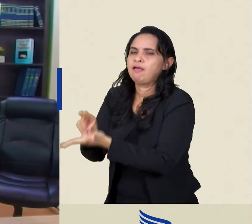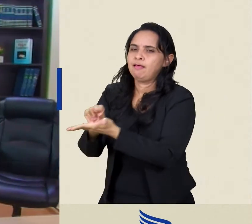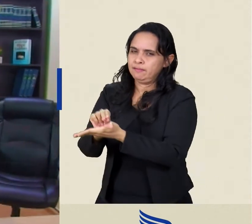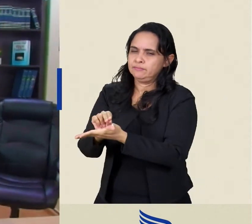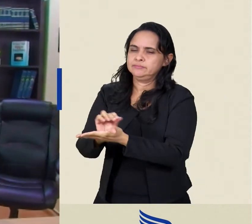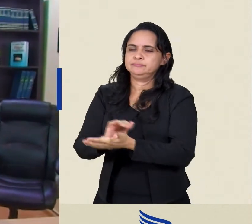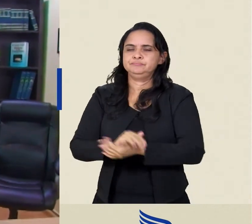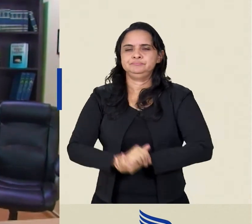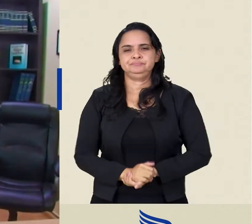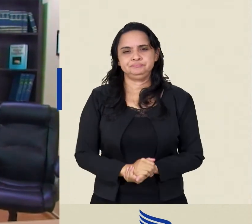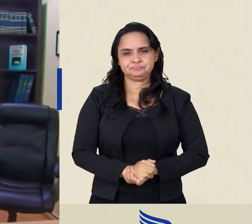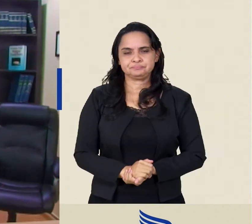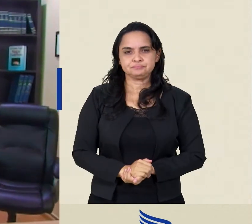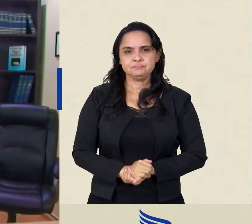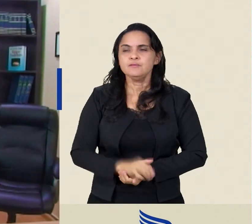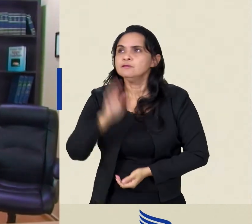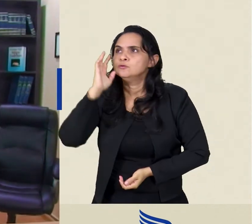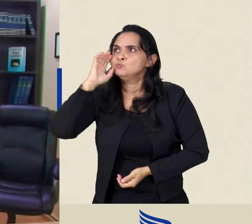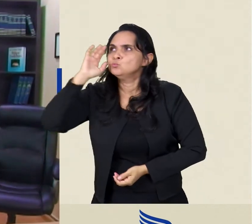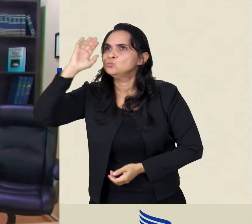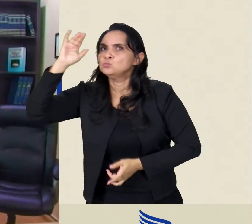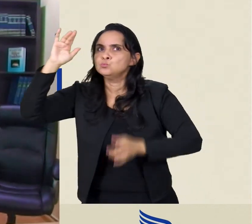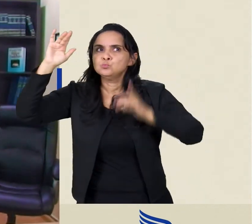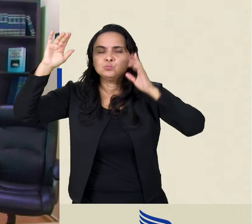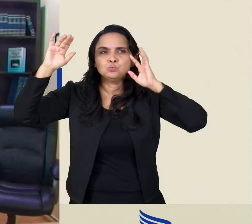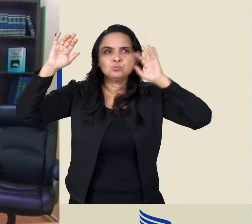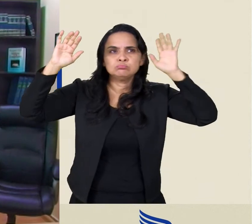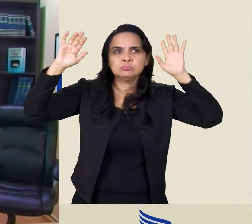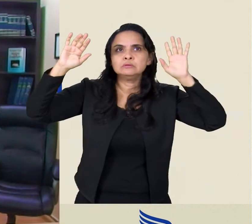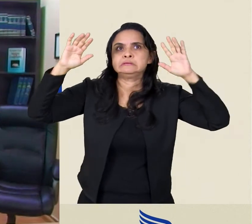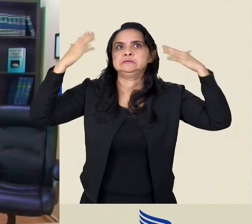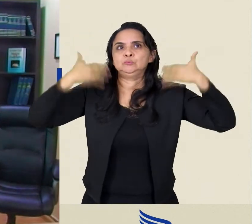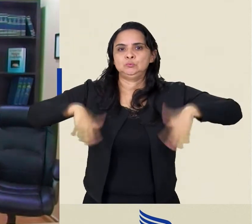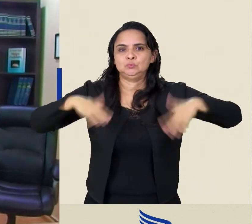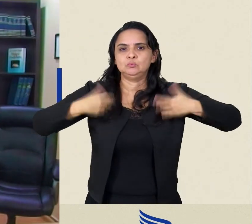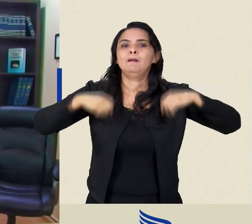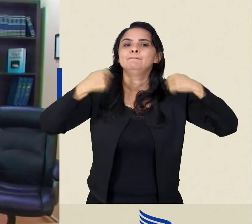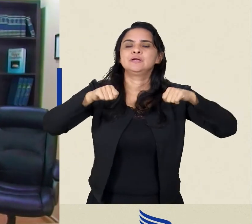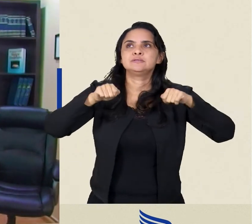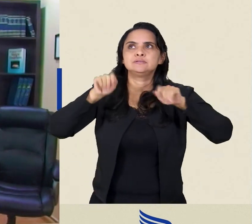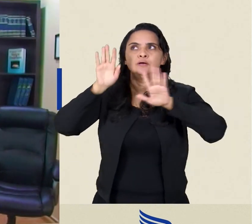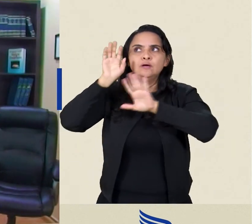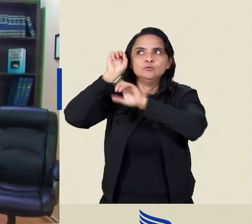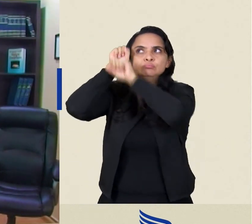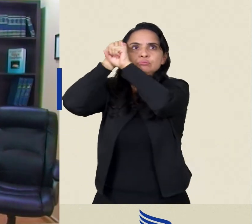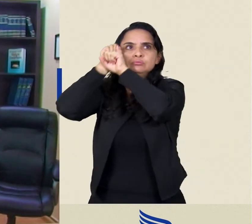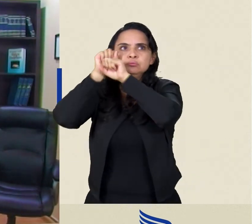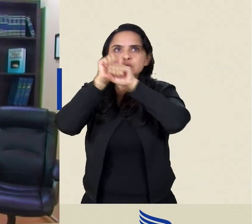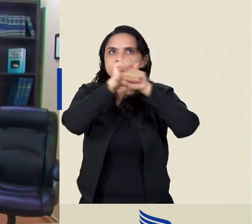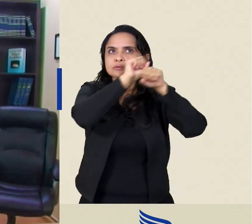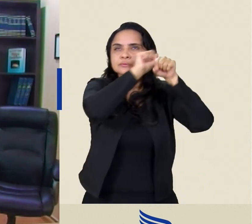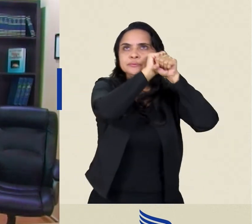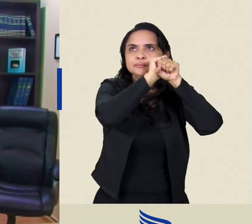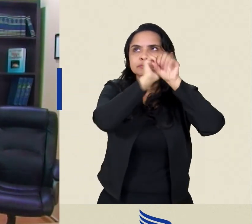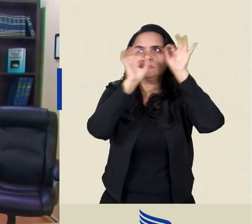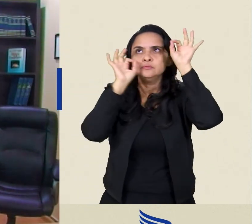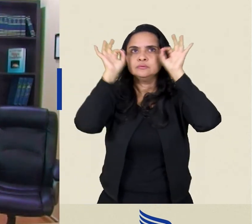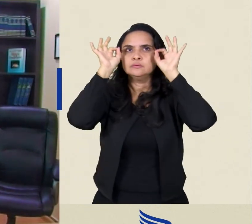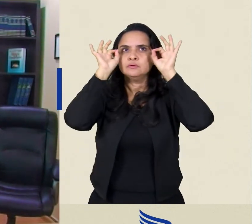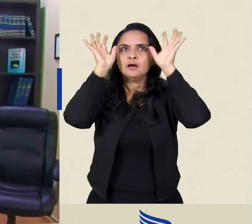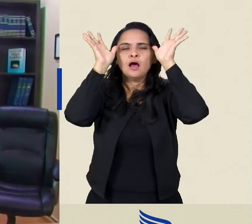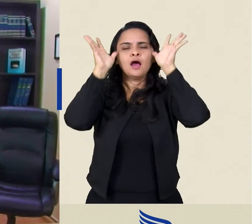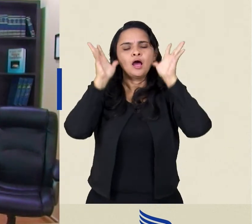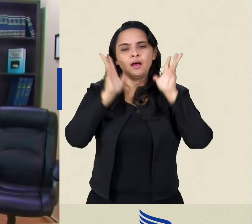Mesmo os pensamentos devem ser vigiados, devem ser puros. Deus conhece